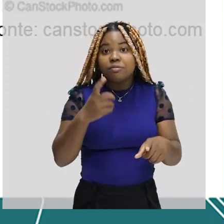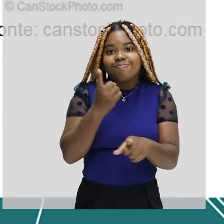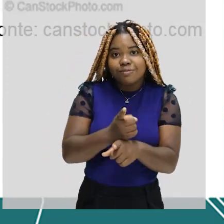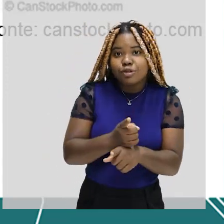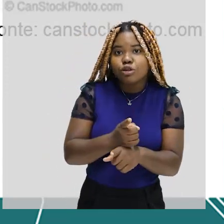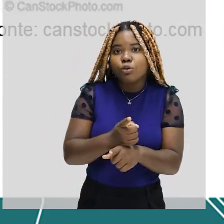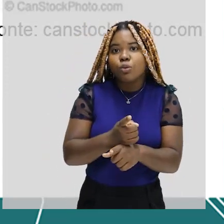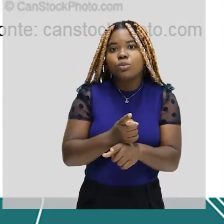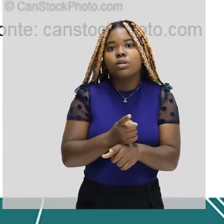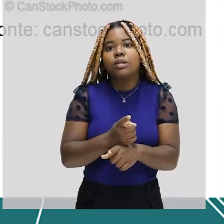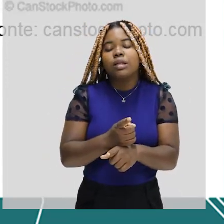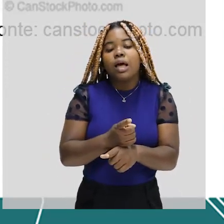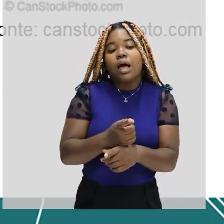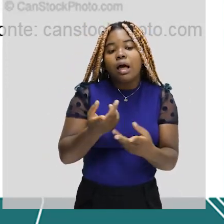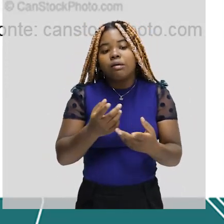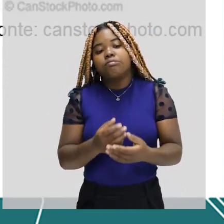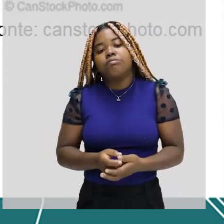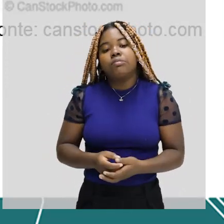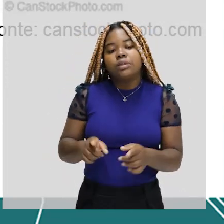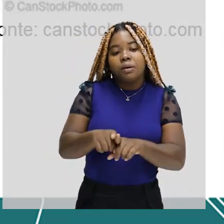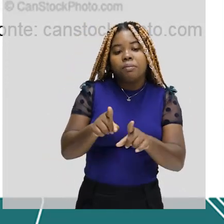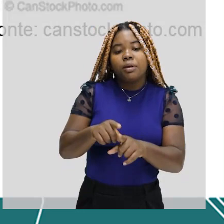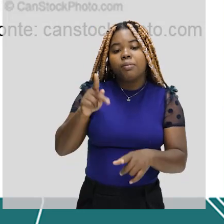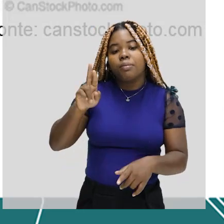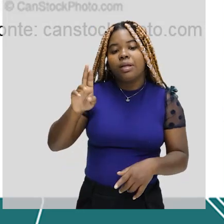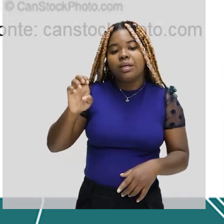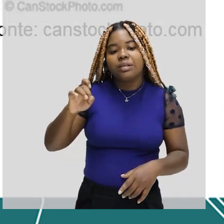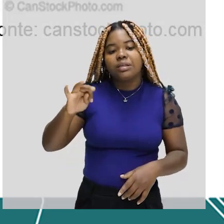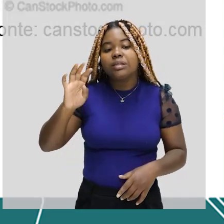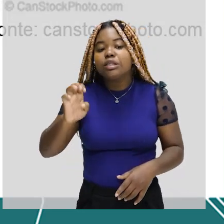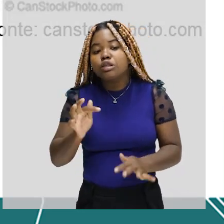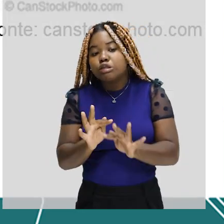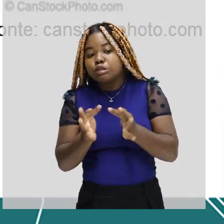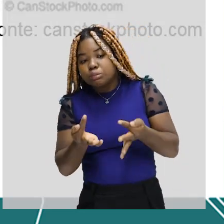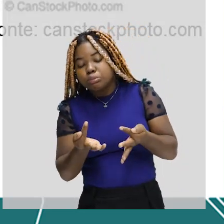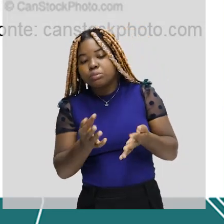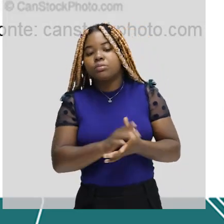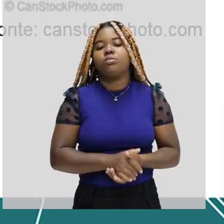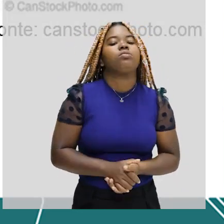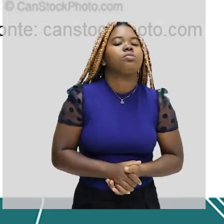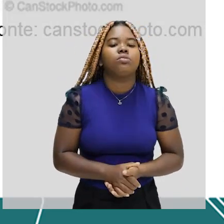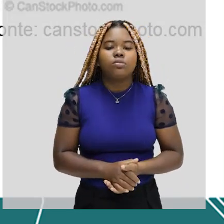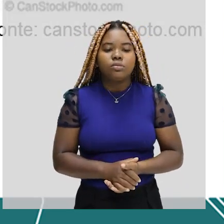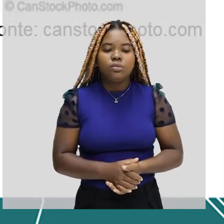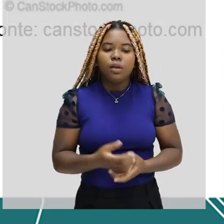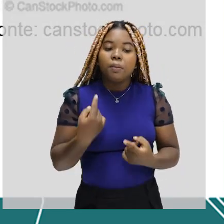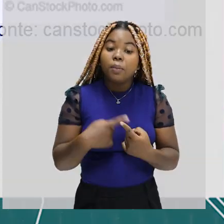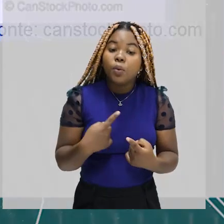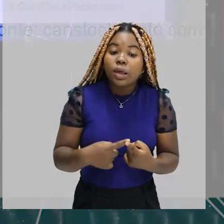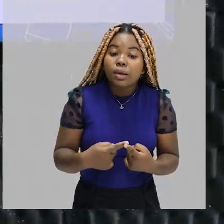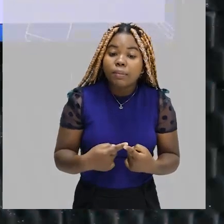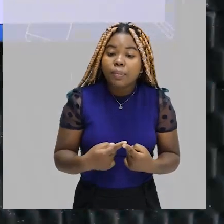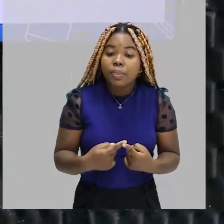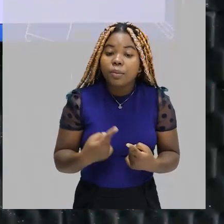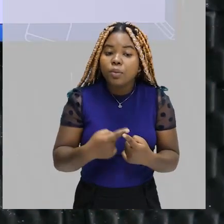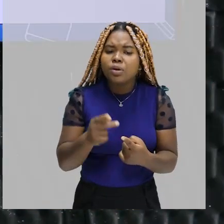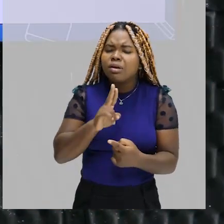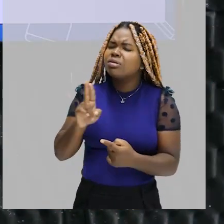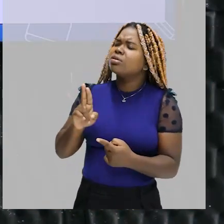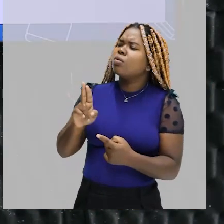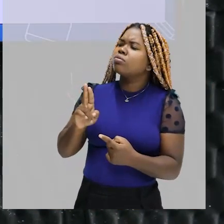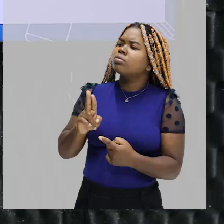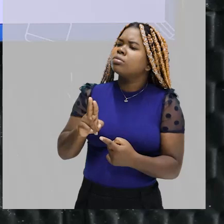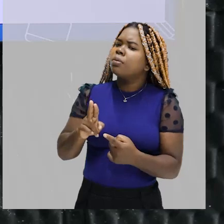coisa. Ele tem esse nome de simple, que significa simples, porque a forma básica dele, a